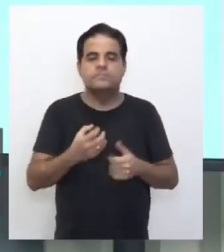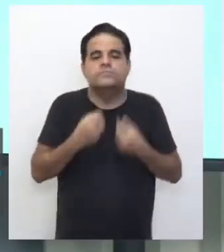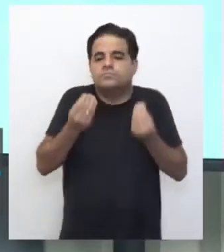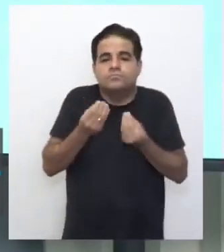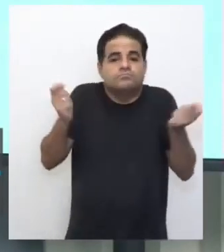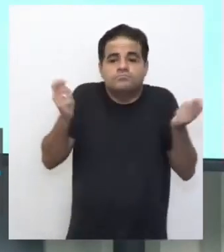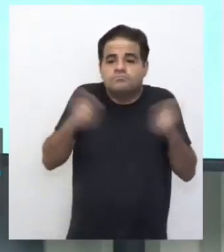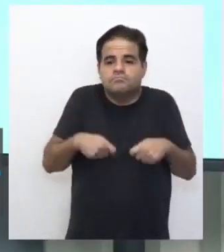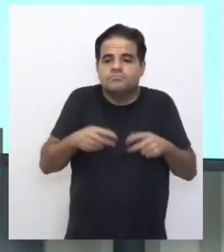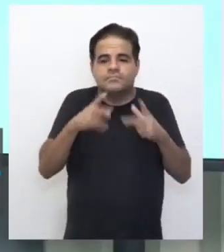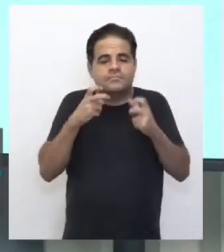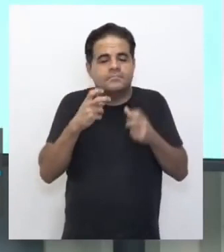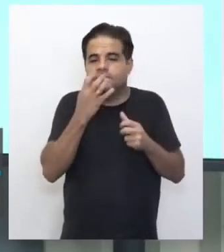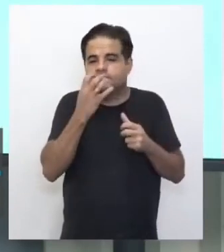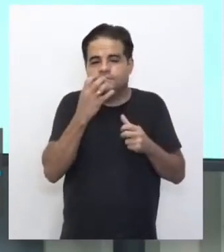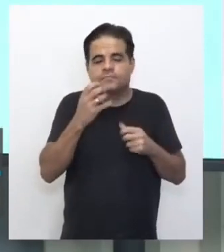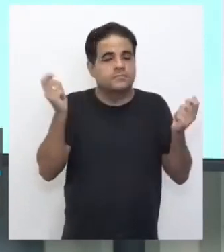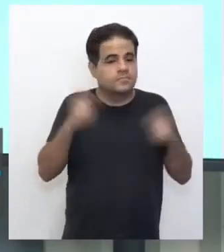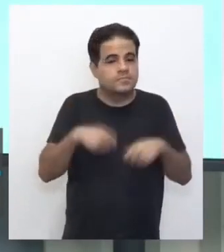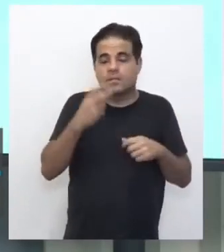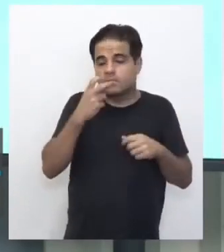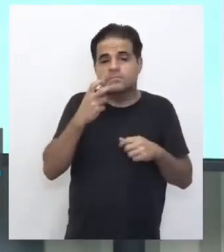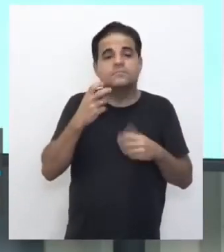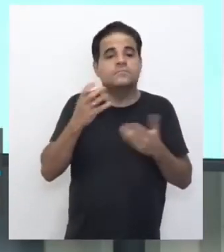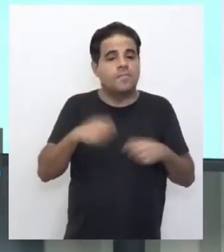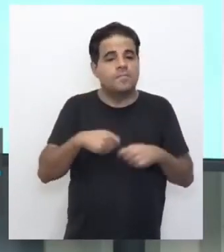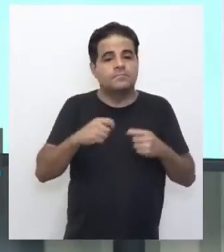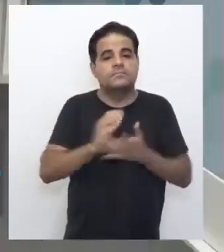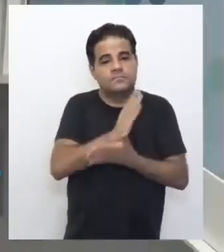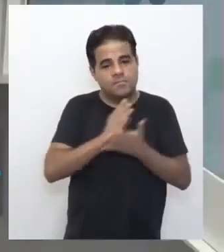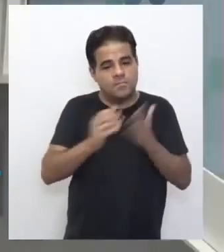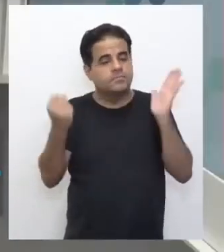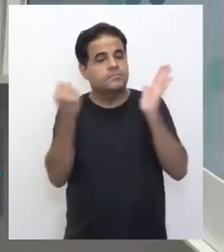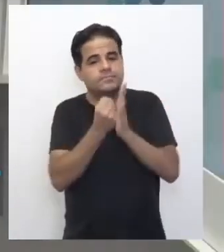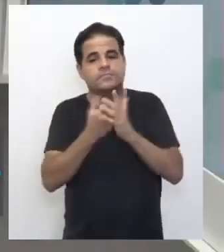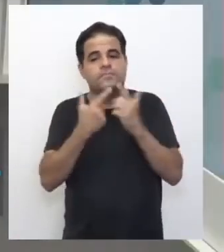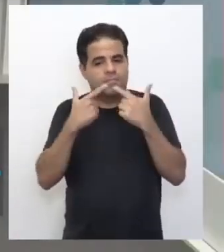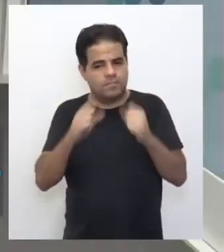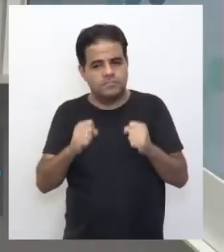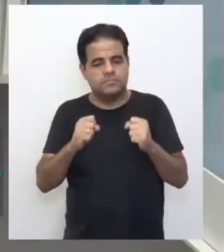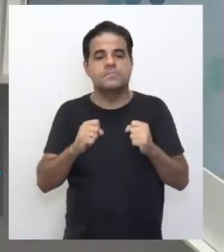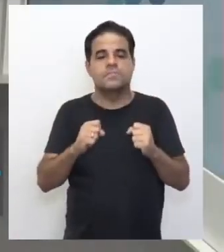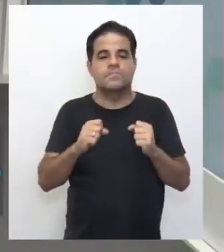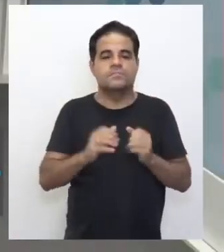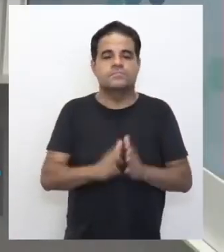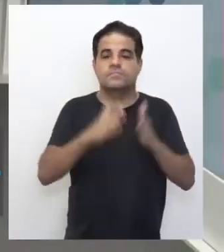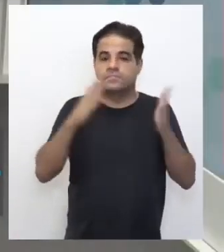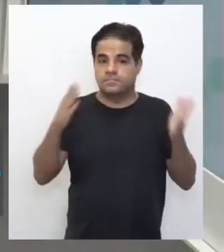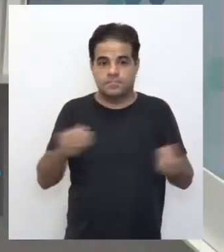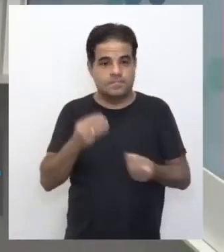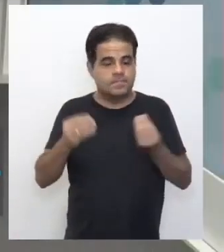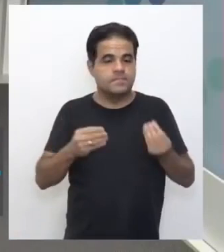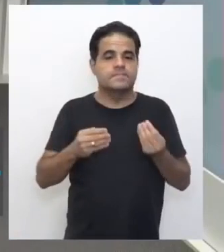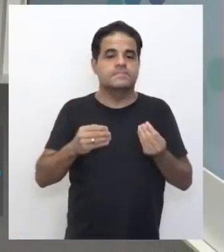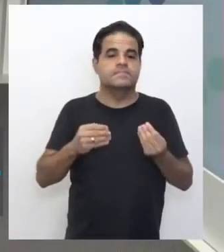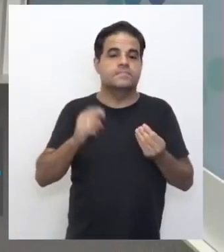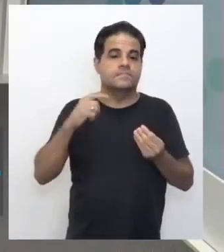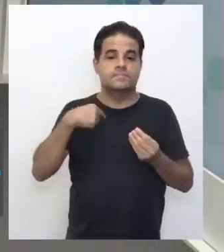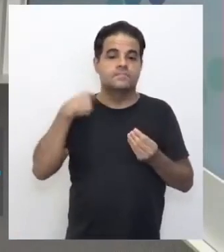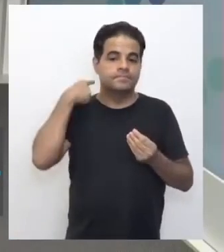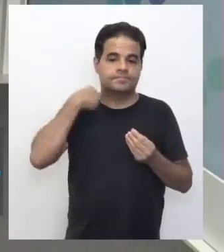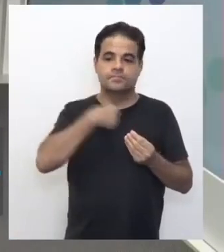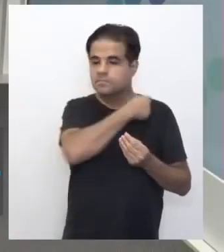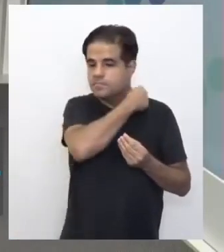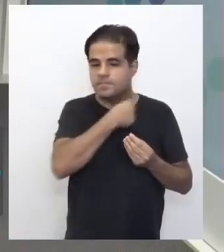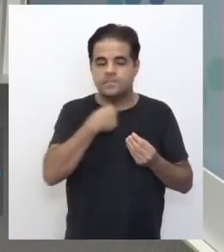que é possível perceber? É possível perceber por algumas marcas linguísticas que são próprias, né, de falar de cachorro, como coleira, né, manchas